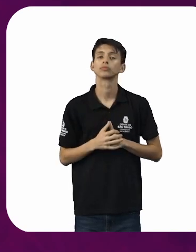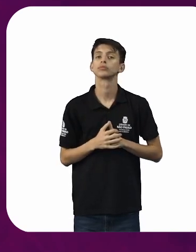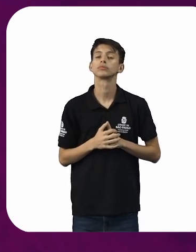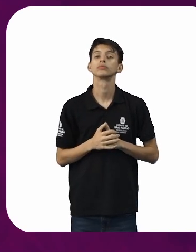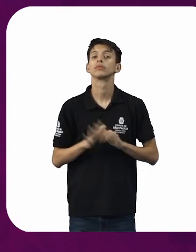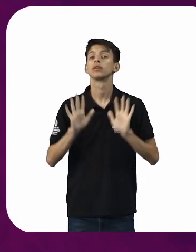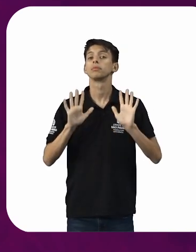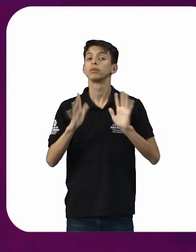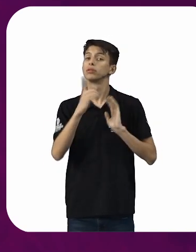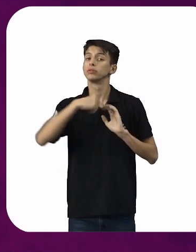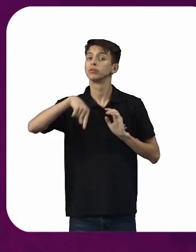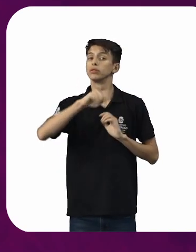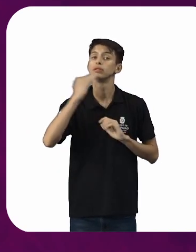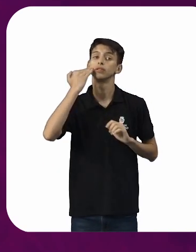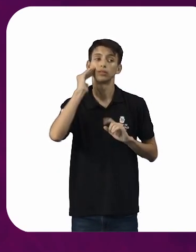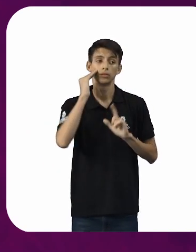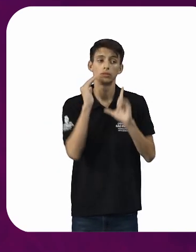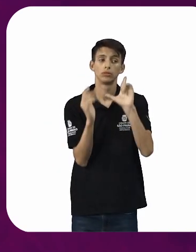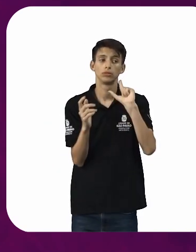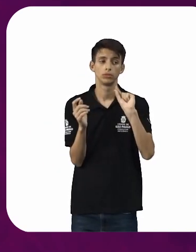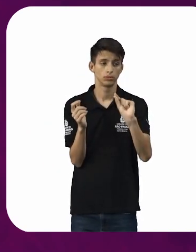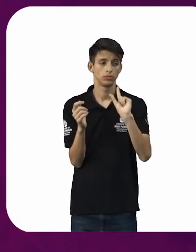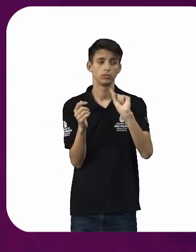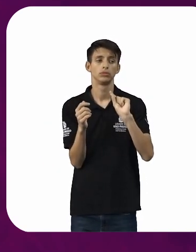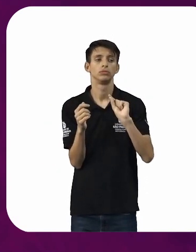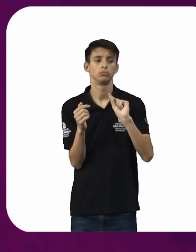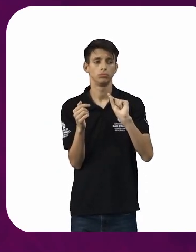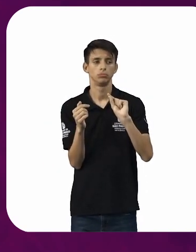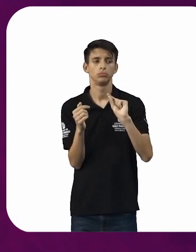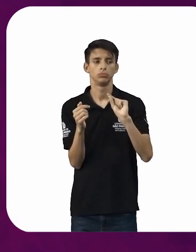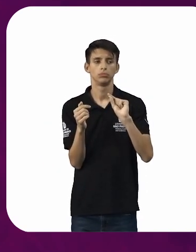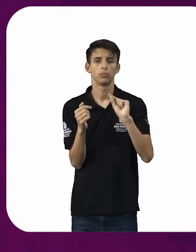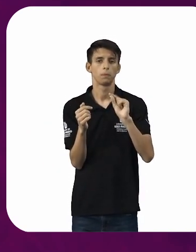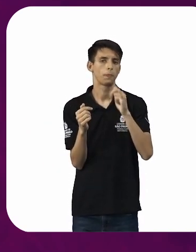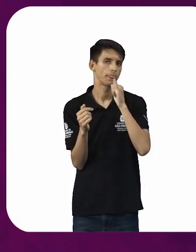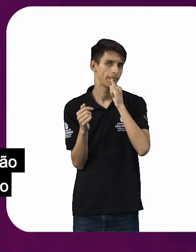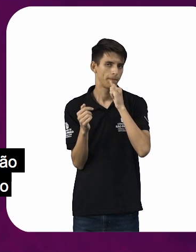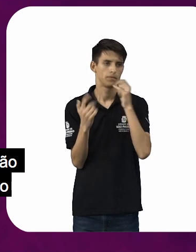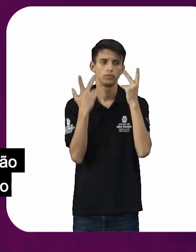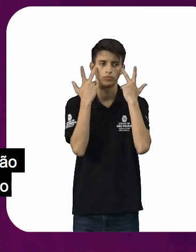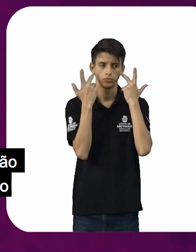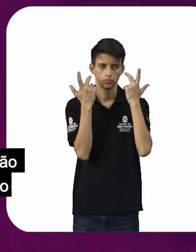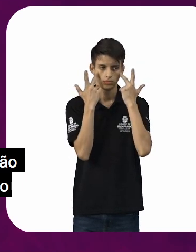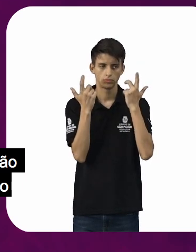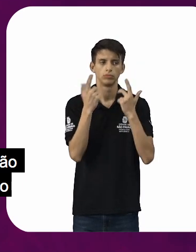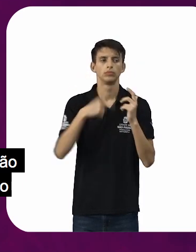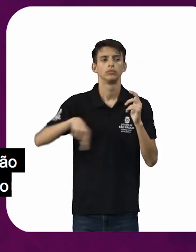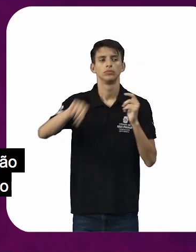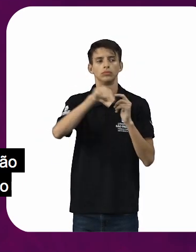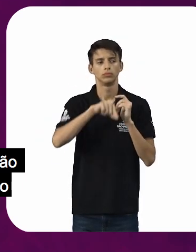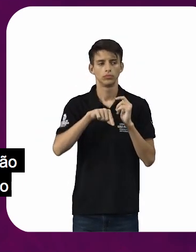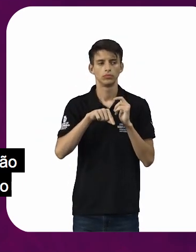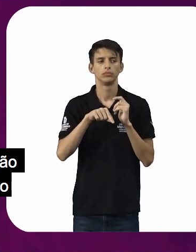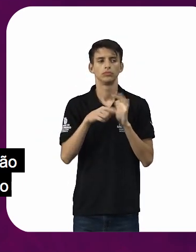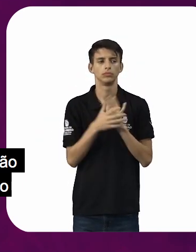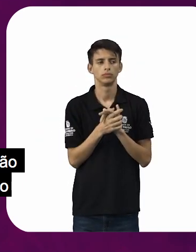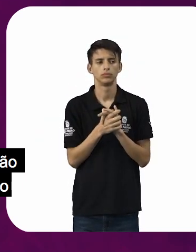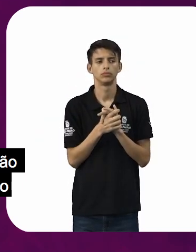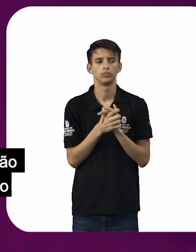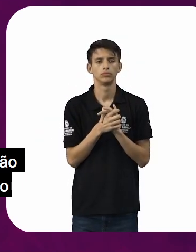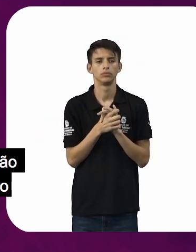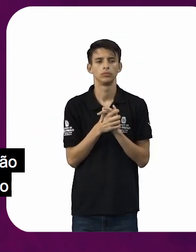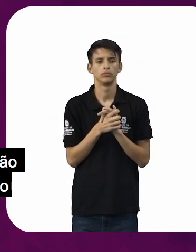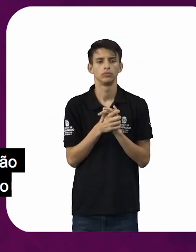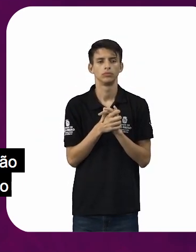Porém, a gente entende que o fato típico, aí é o juridiquês, né? O fato